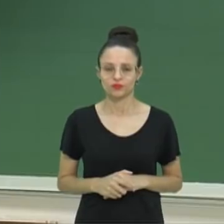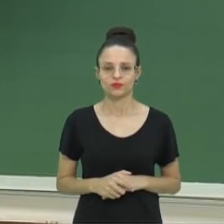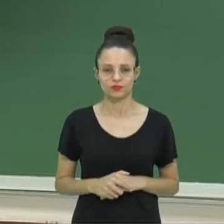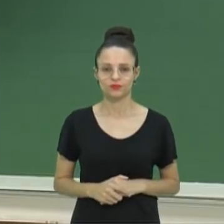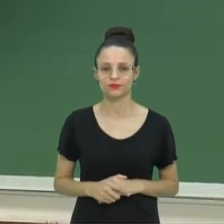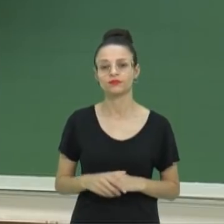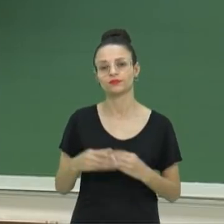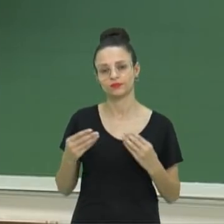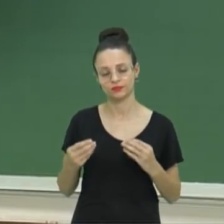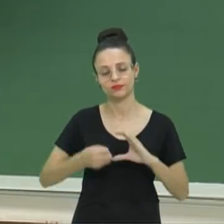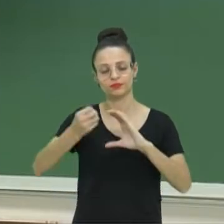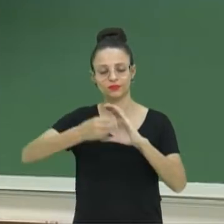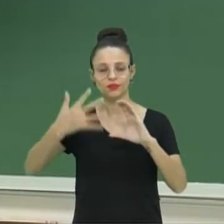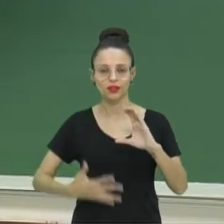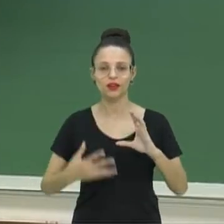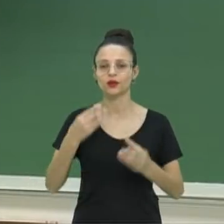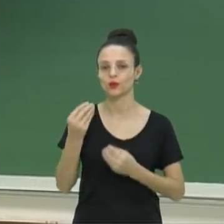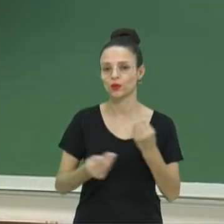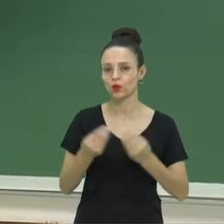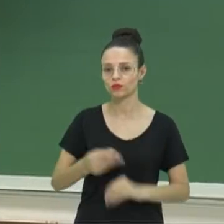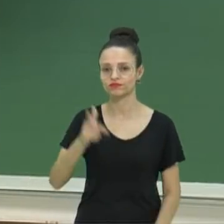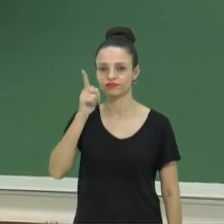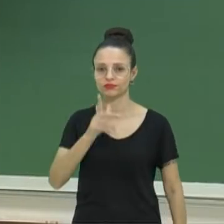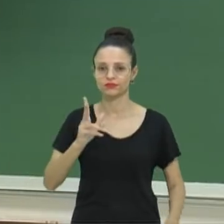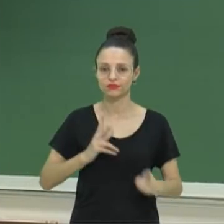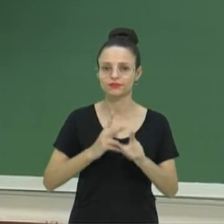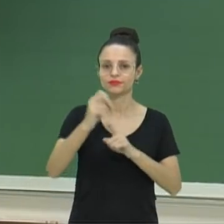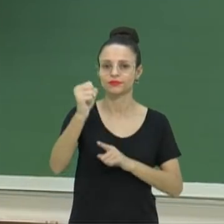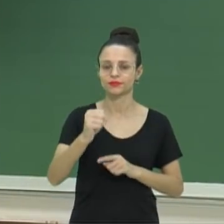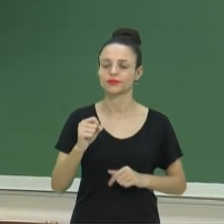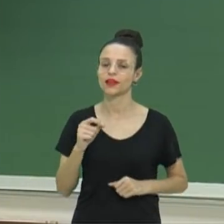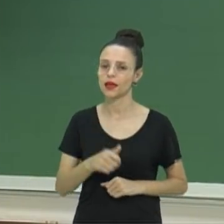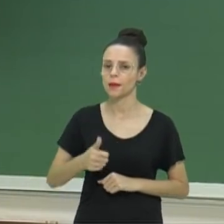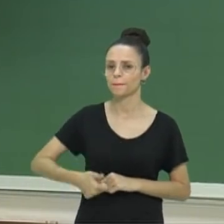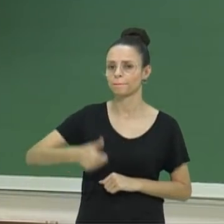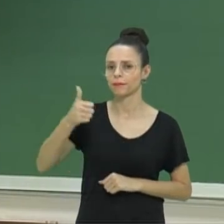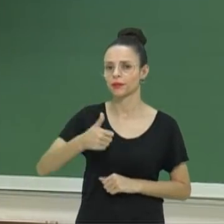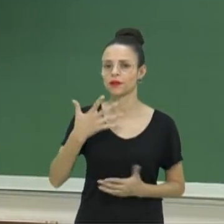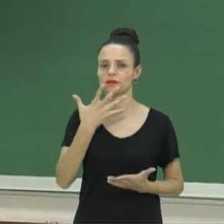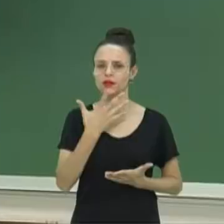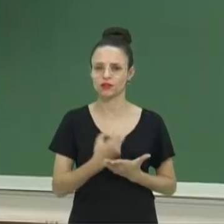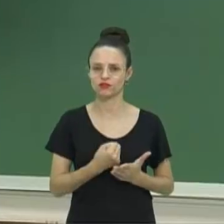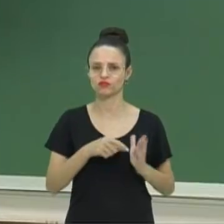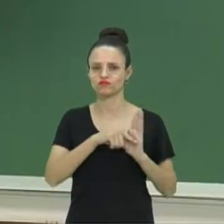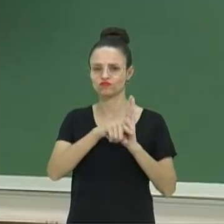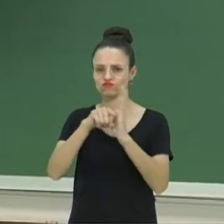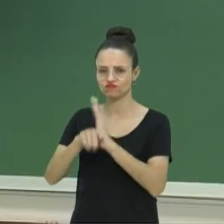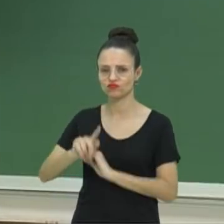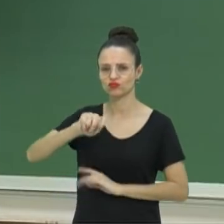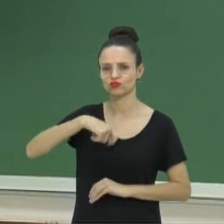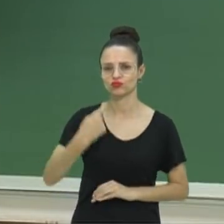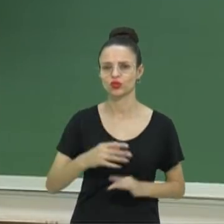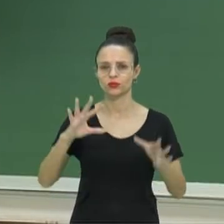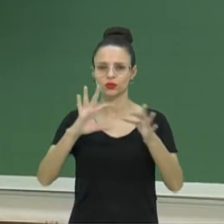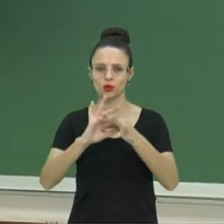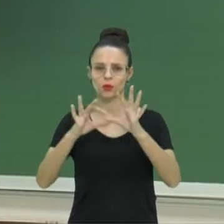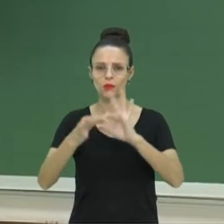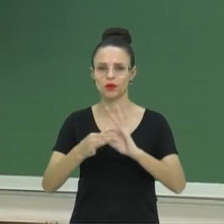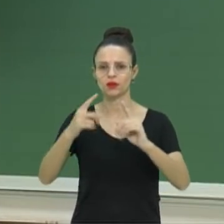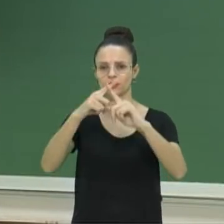era caracterizado, né, o golpe e como que se ganhava dentro dos primeiros registros de competição nas Olimpíadas,